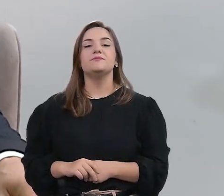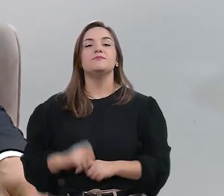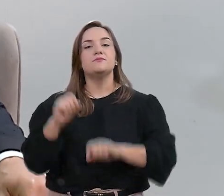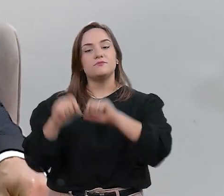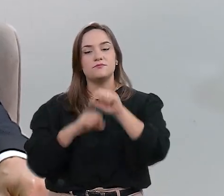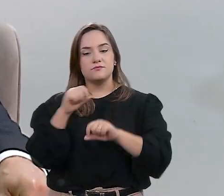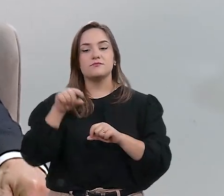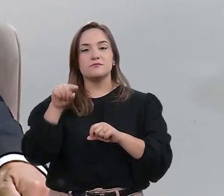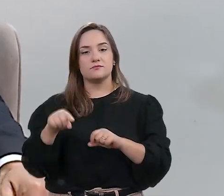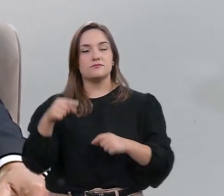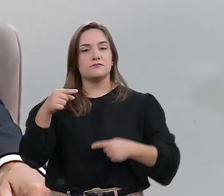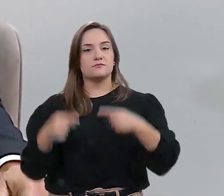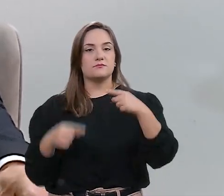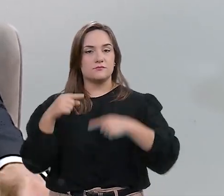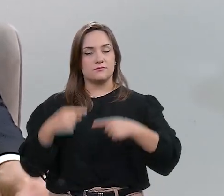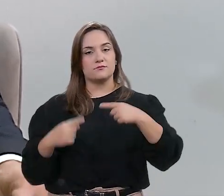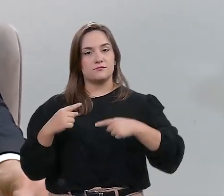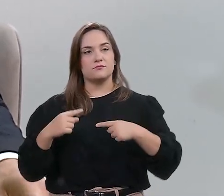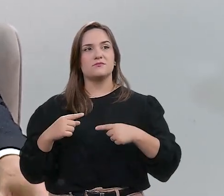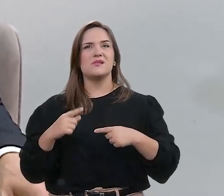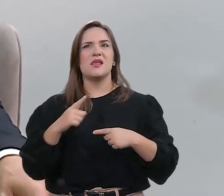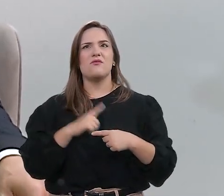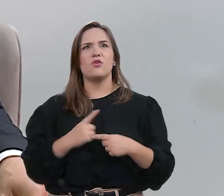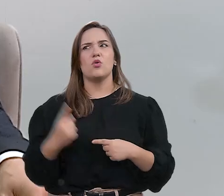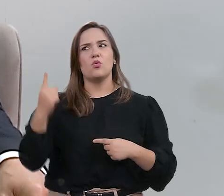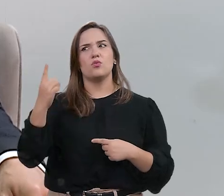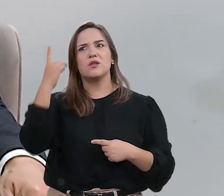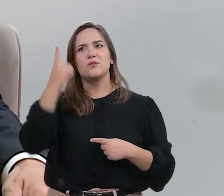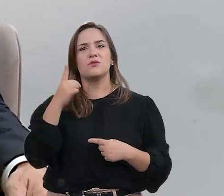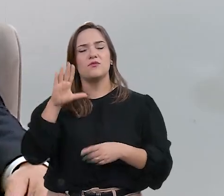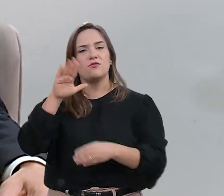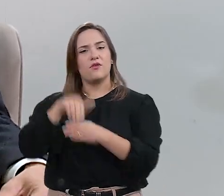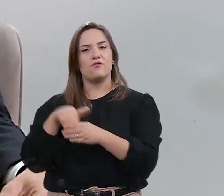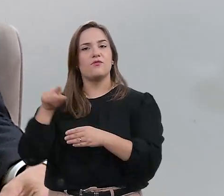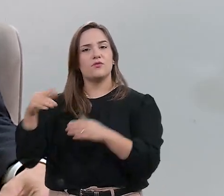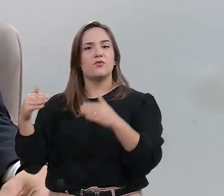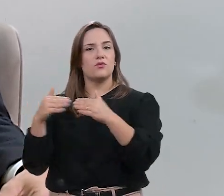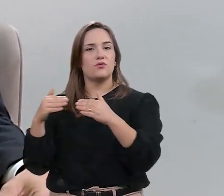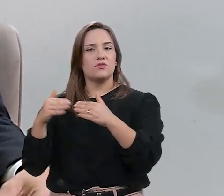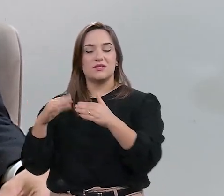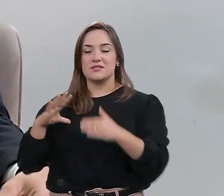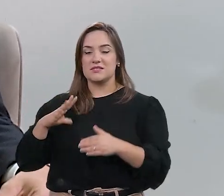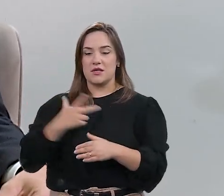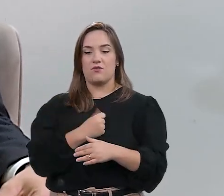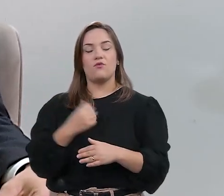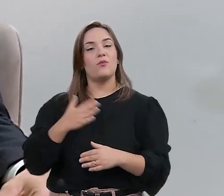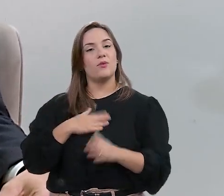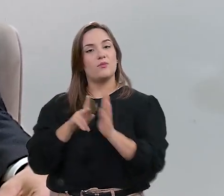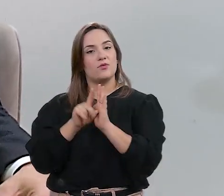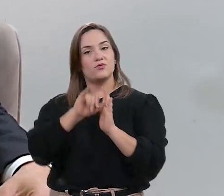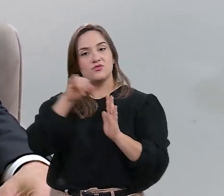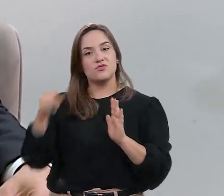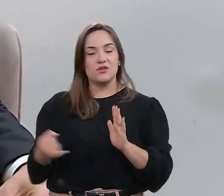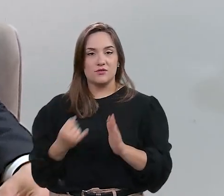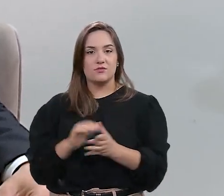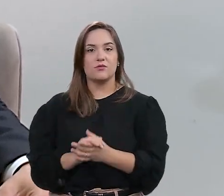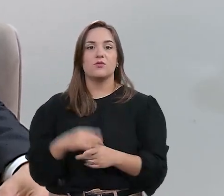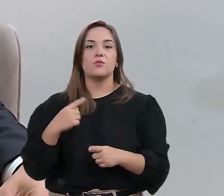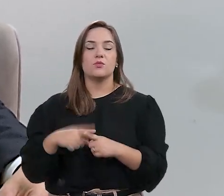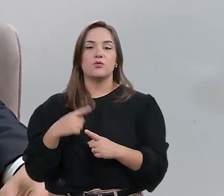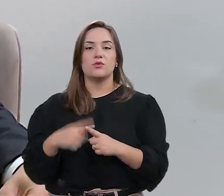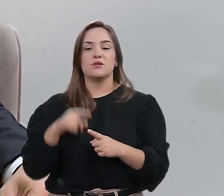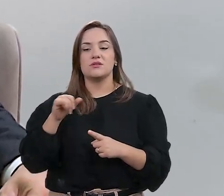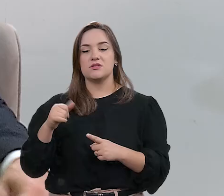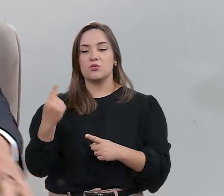debate. Teve um deputado que votou a favor e ele acabou salvando o meu projeto, porque se um